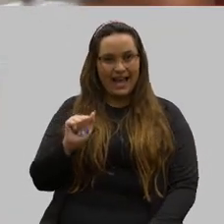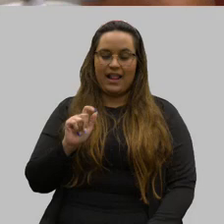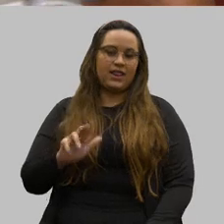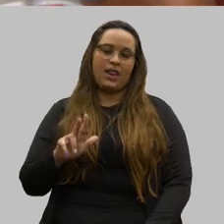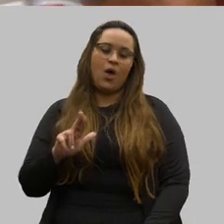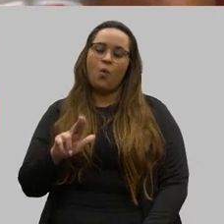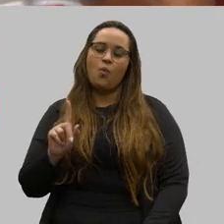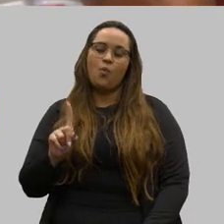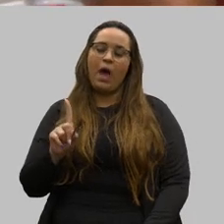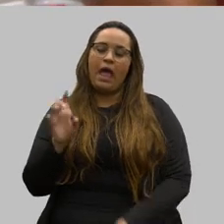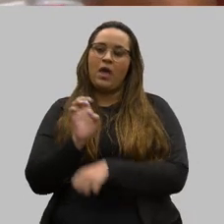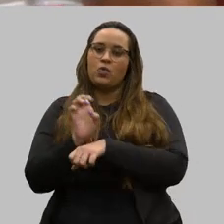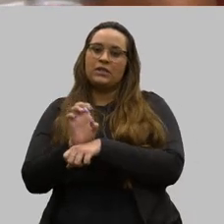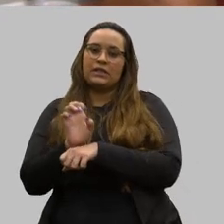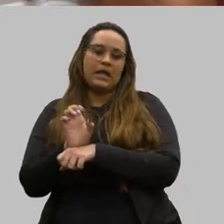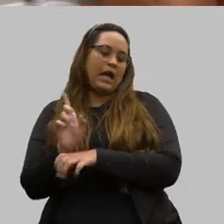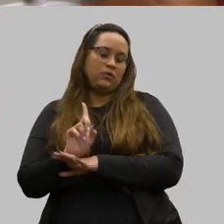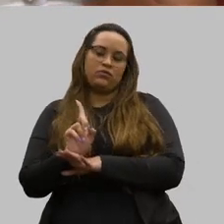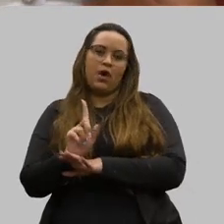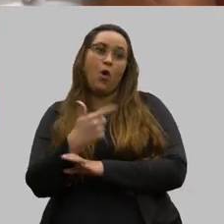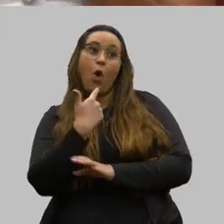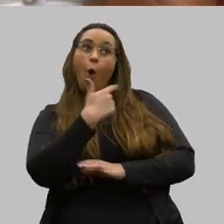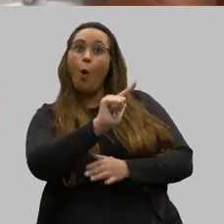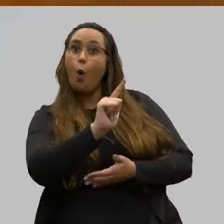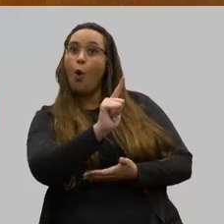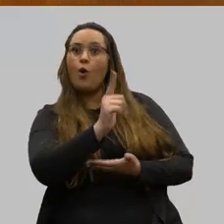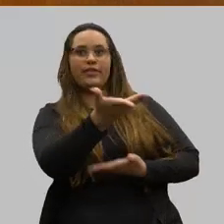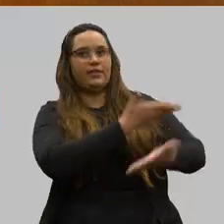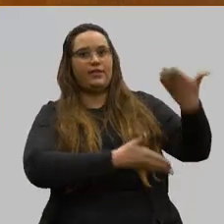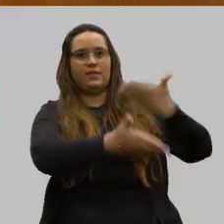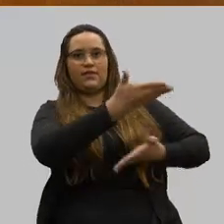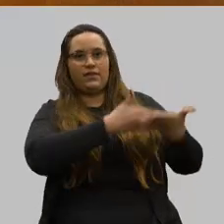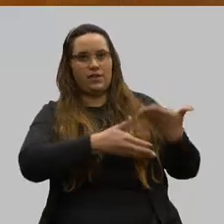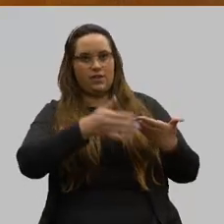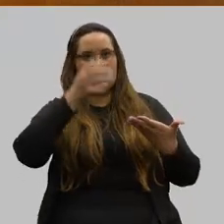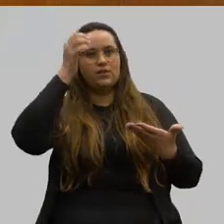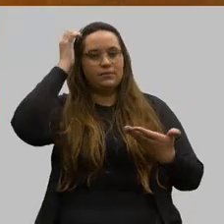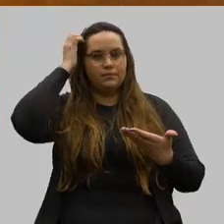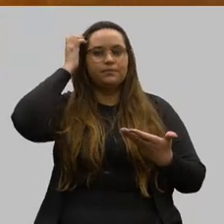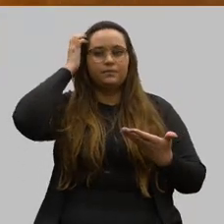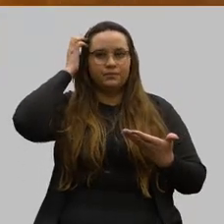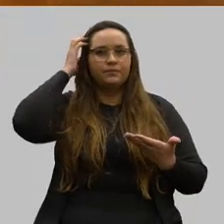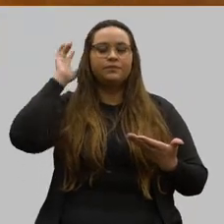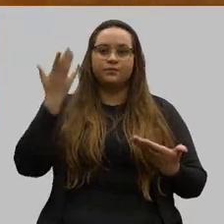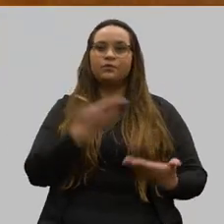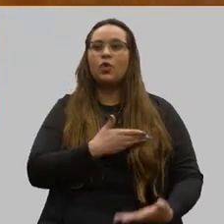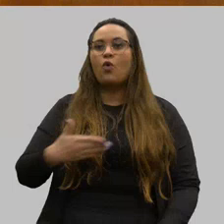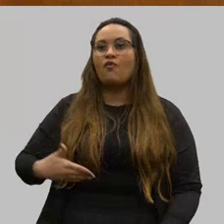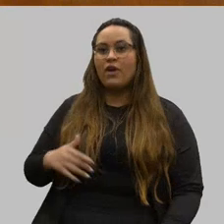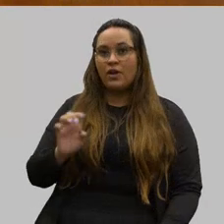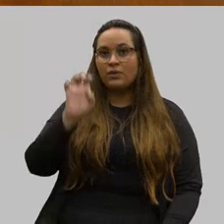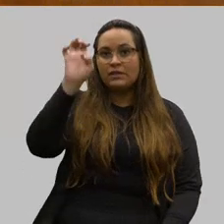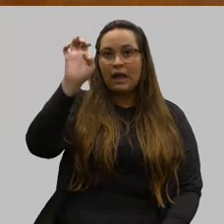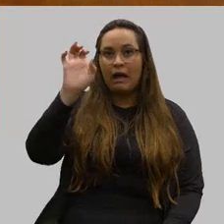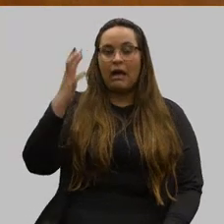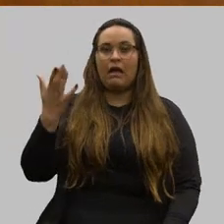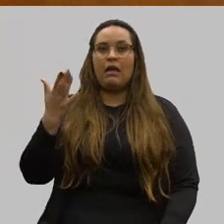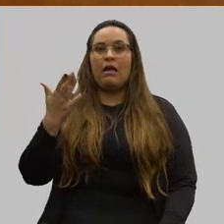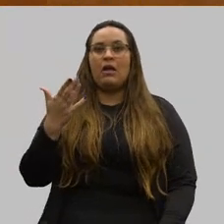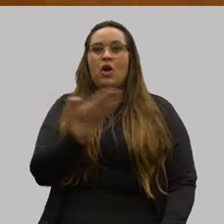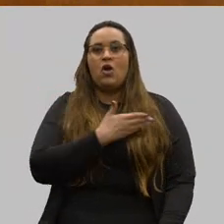outras transferências o acordo envolveu o governo do estado não é óbvio que tem que envolver o governo do estado u o governo do estado envolveu a assembleia